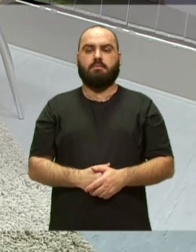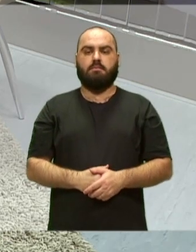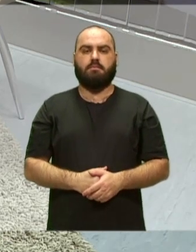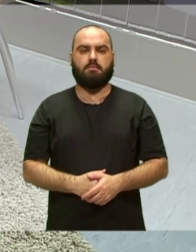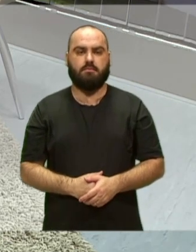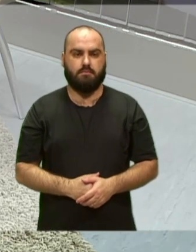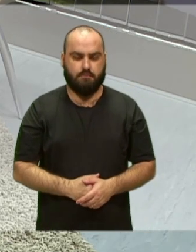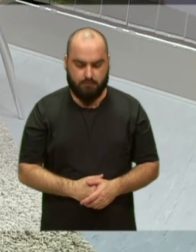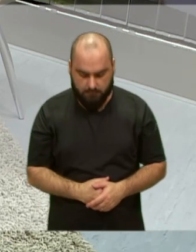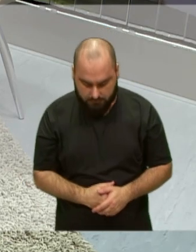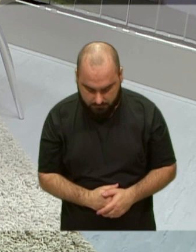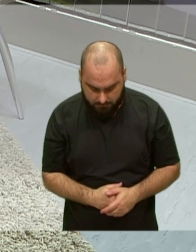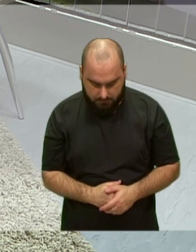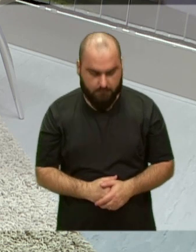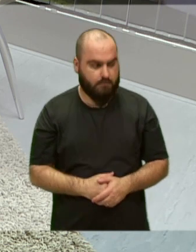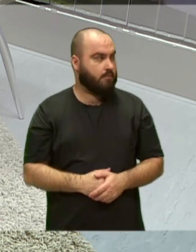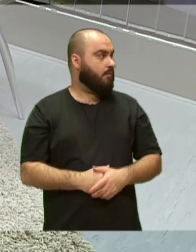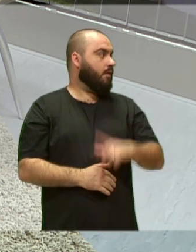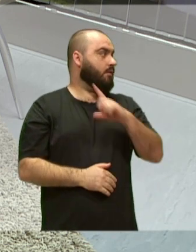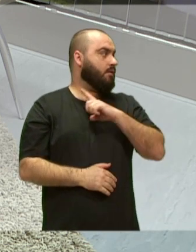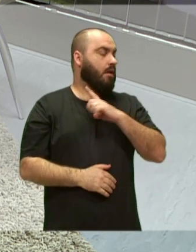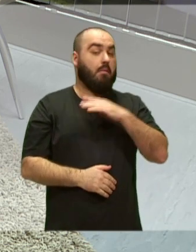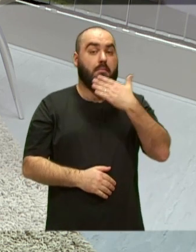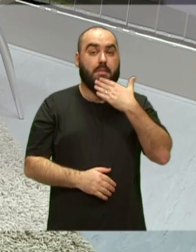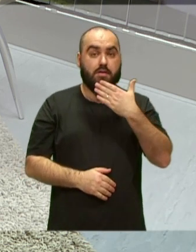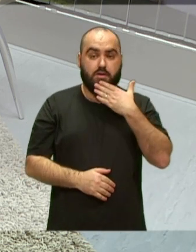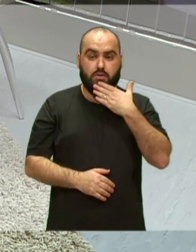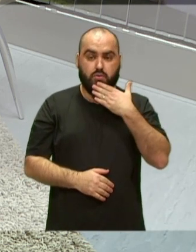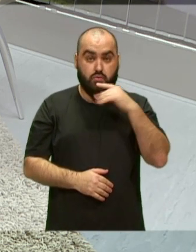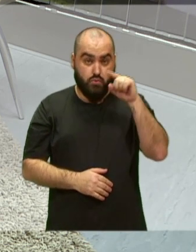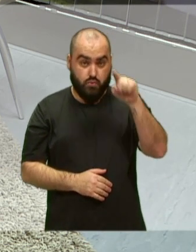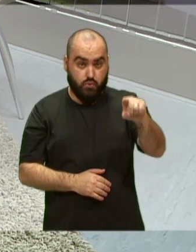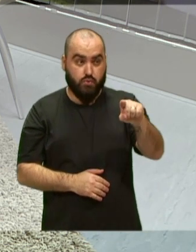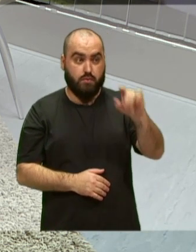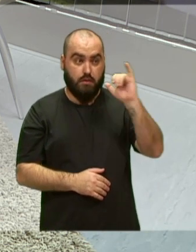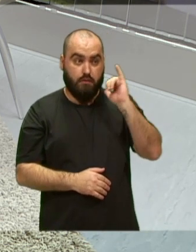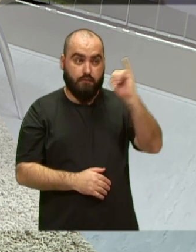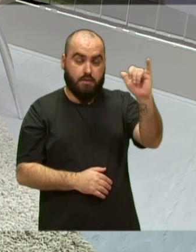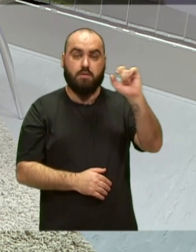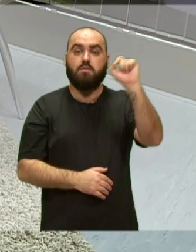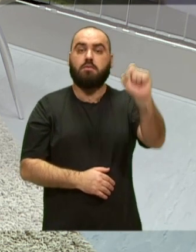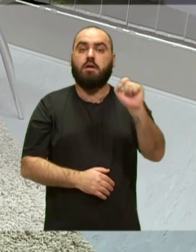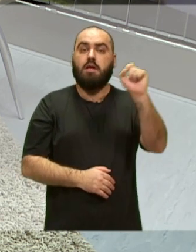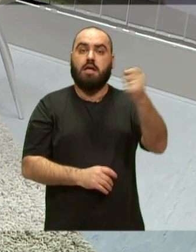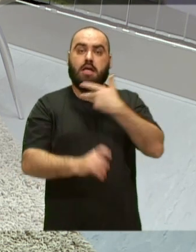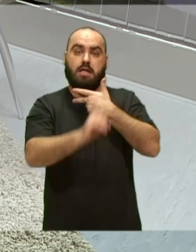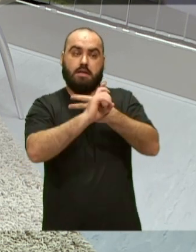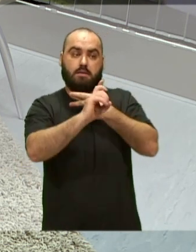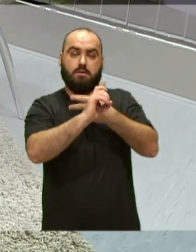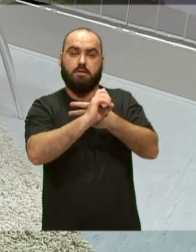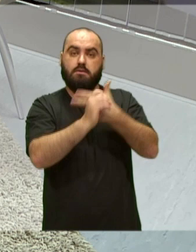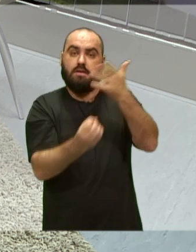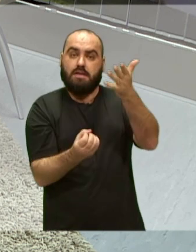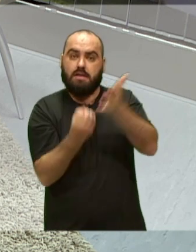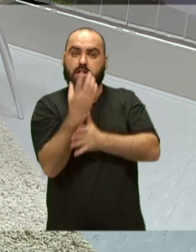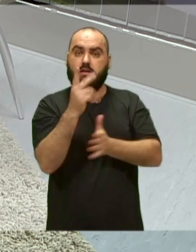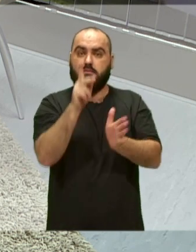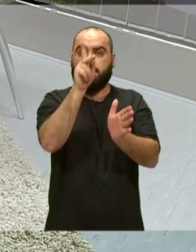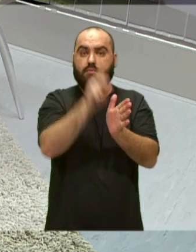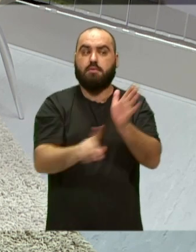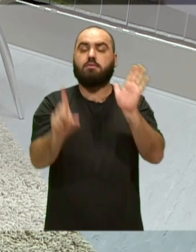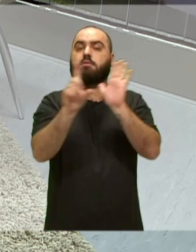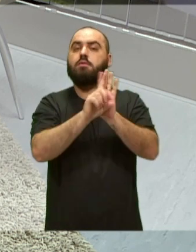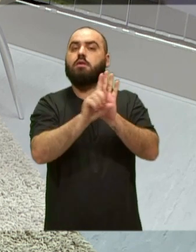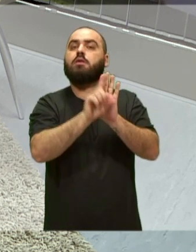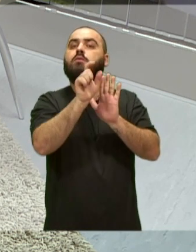tem uma indicação que o senhor pede para que o poder executivo faça elaboração de um projeto de lei para enviar paraa casa que